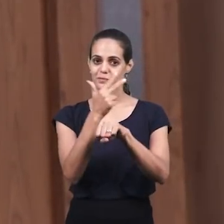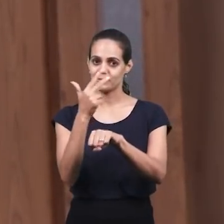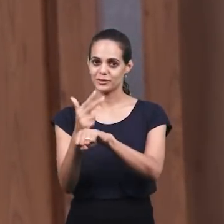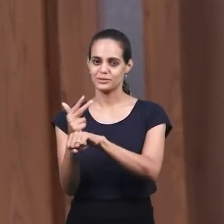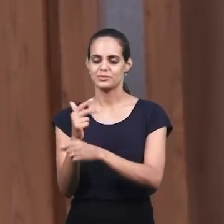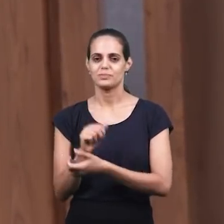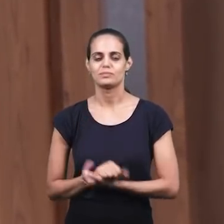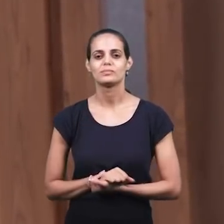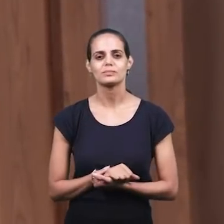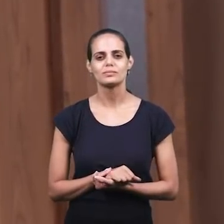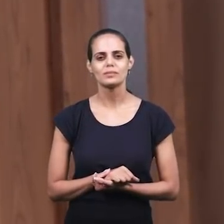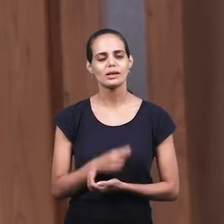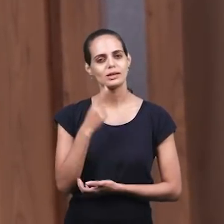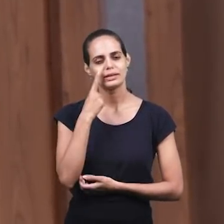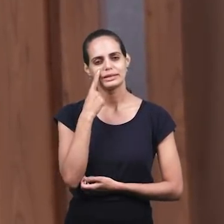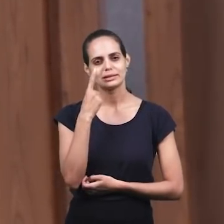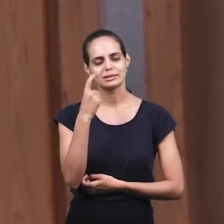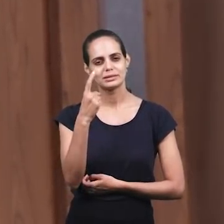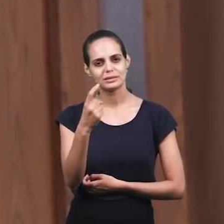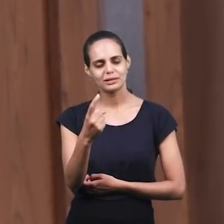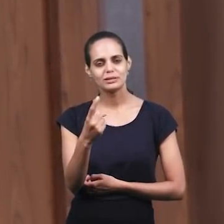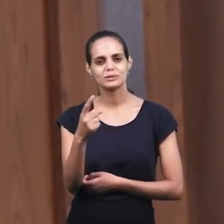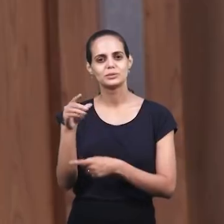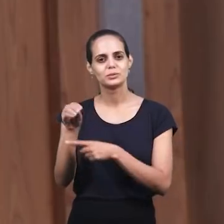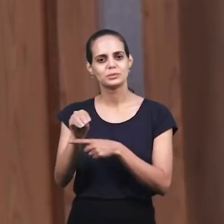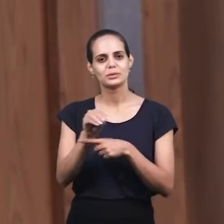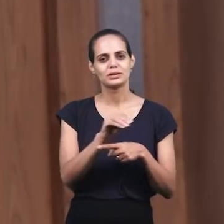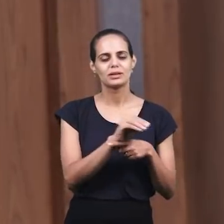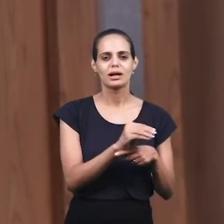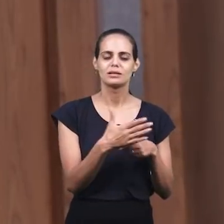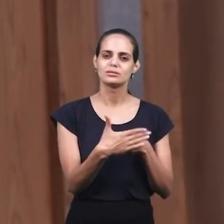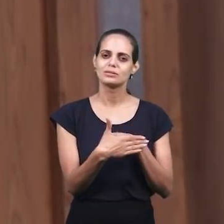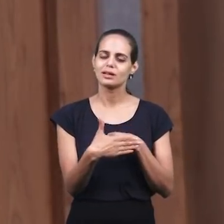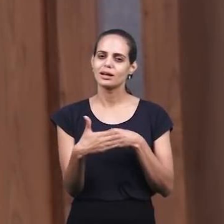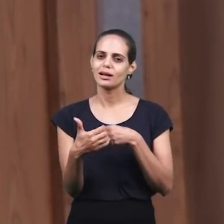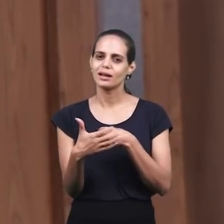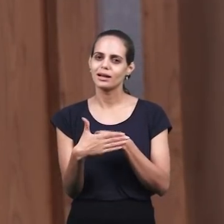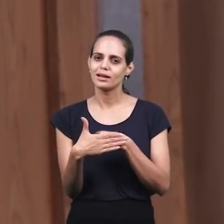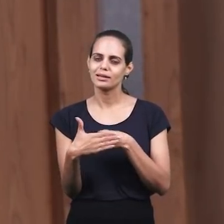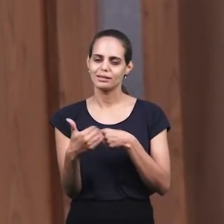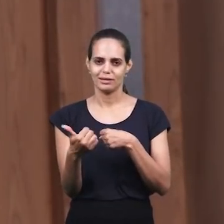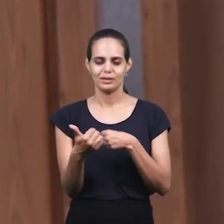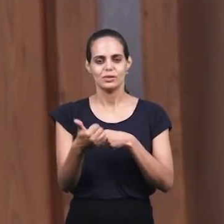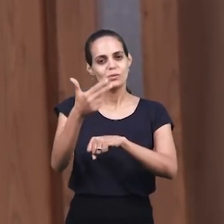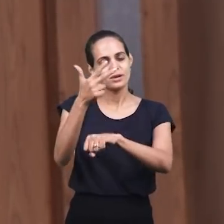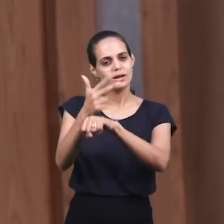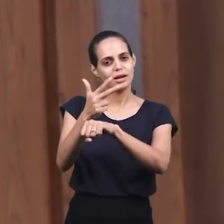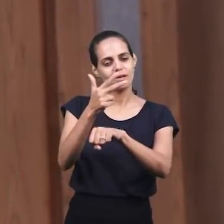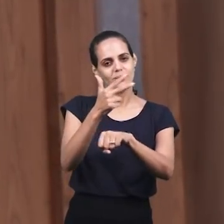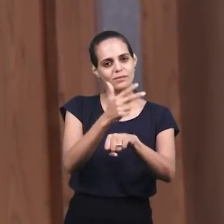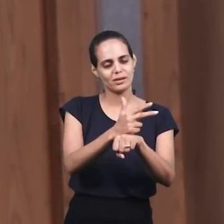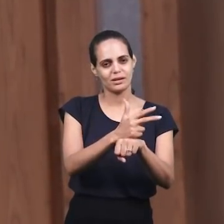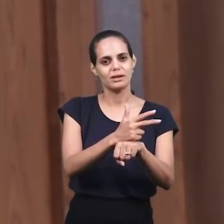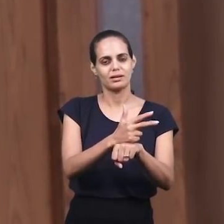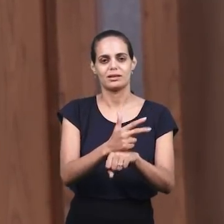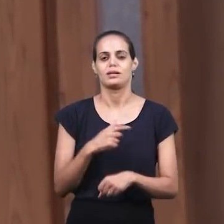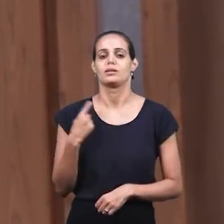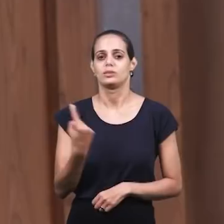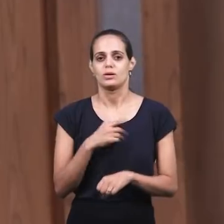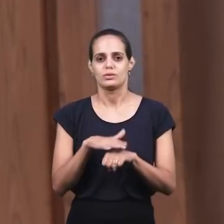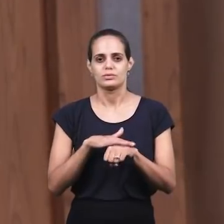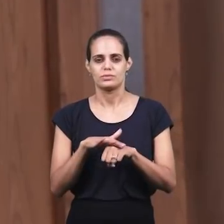é interessante o cuidado, o carinho, a preocupação dos irmãos em gravar os vídeos, né? Nós conversamos